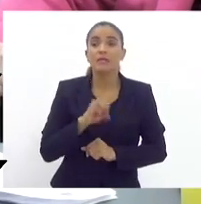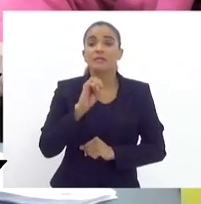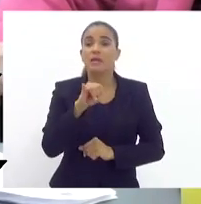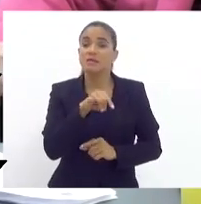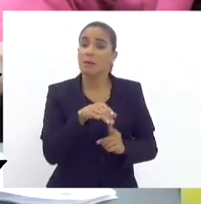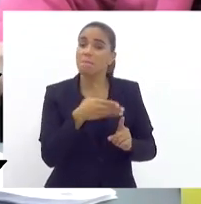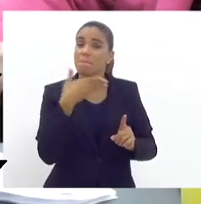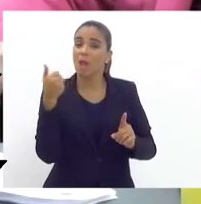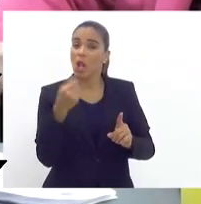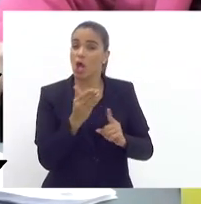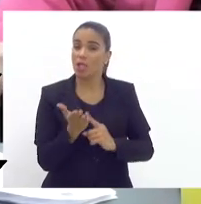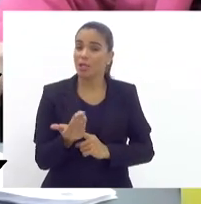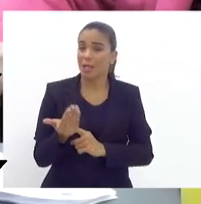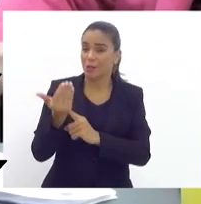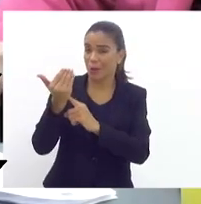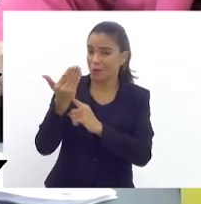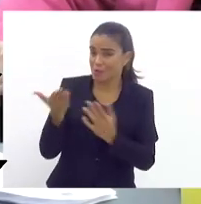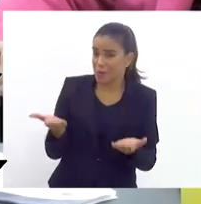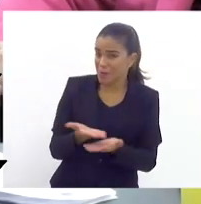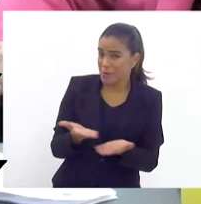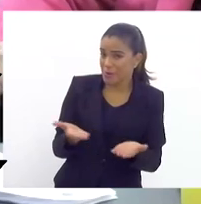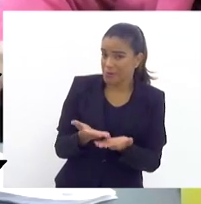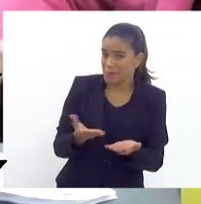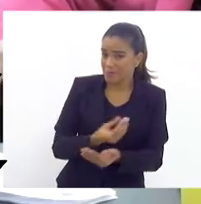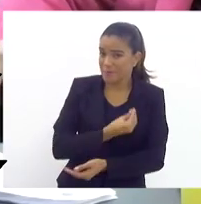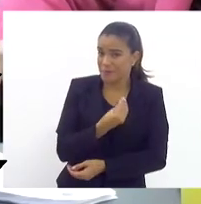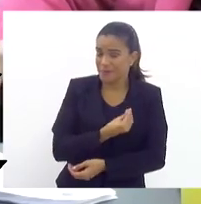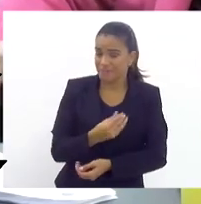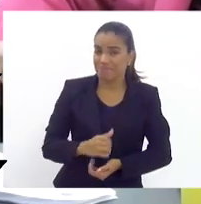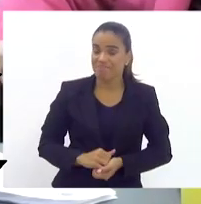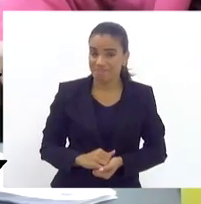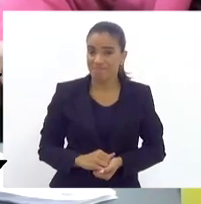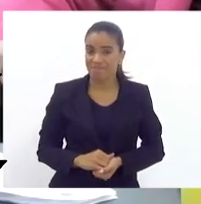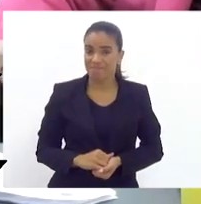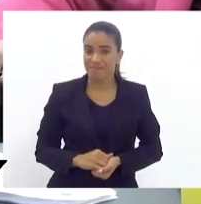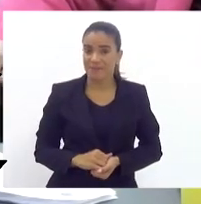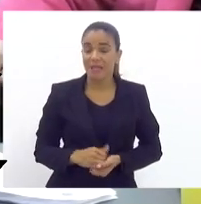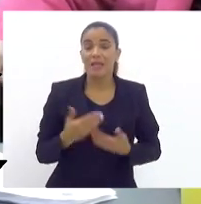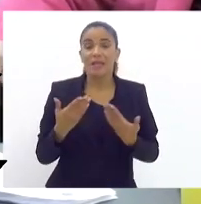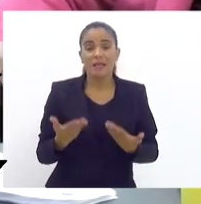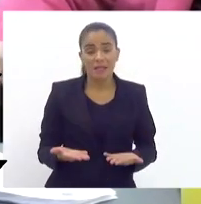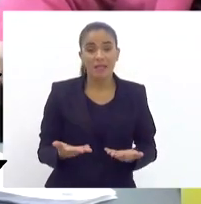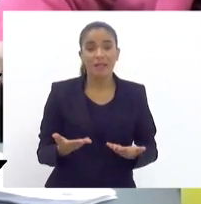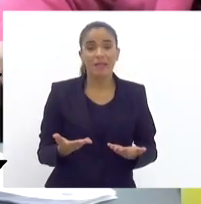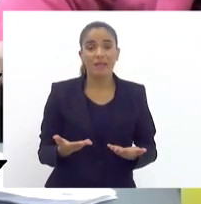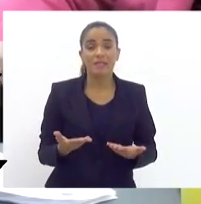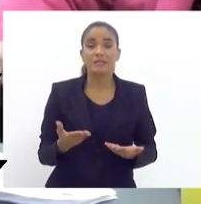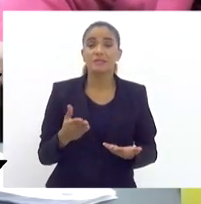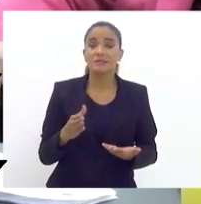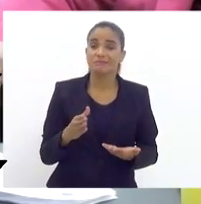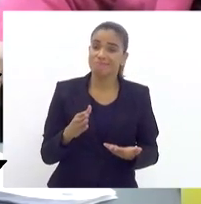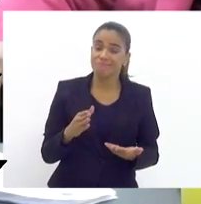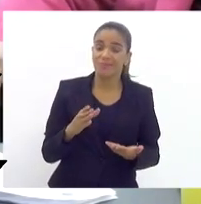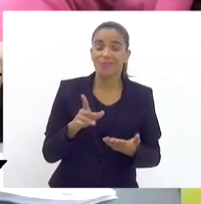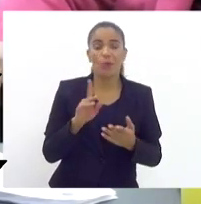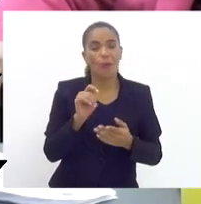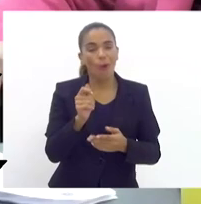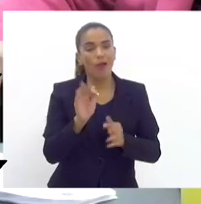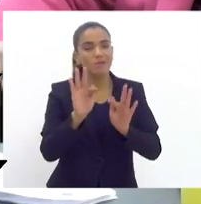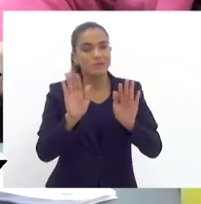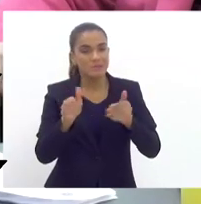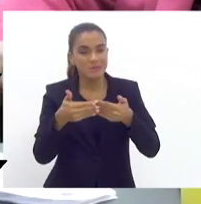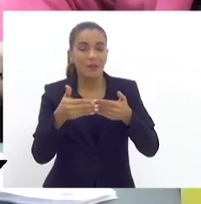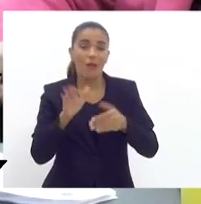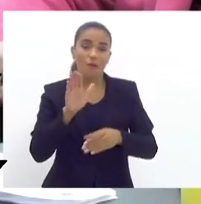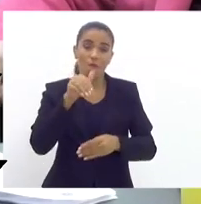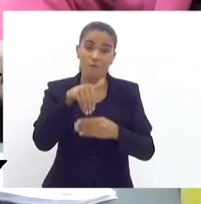a melhor tecnologia nos tempos que a gente está vivendo. Né? Assim posto, na preliminar, já que é um